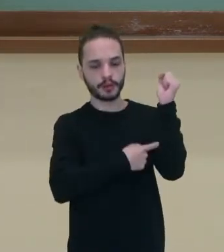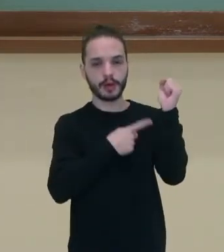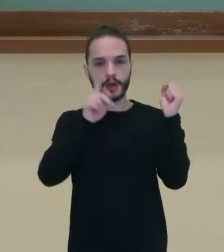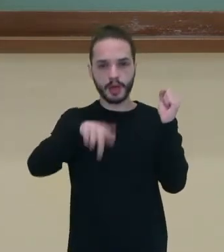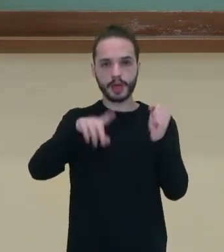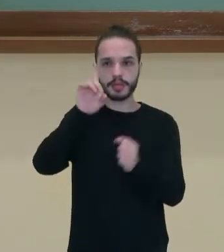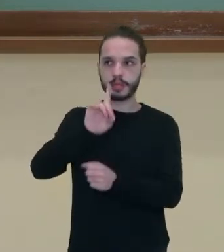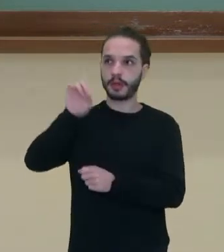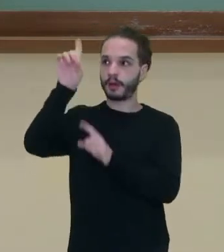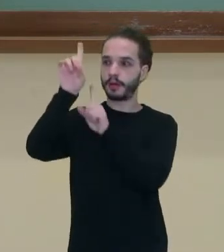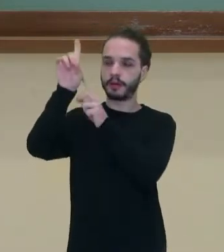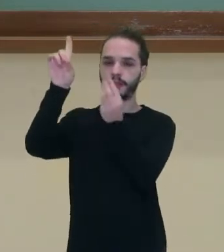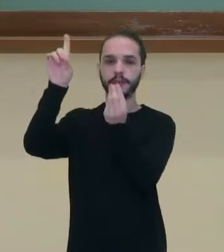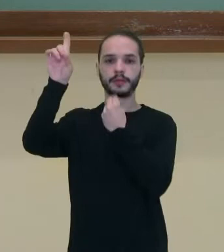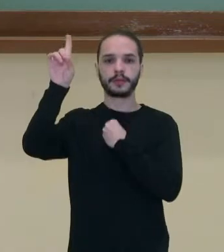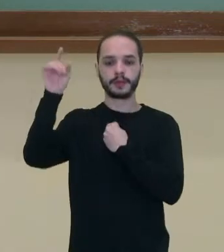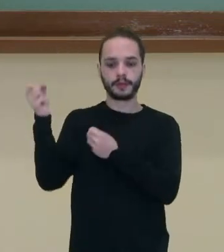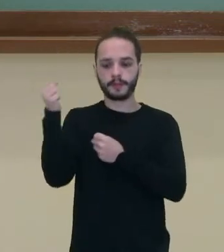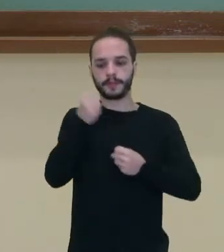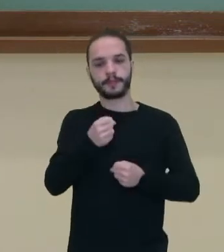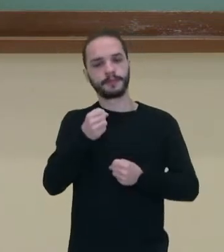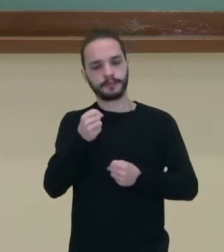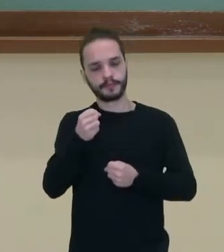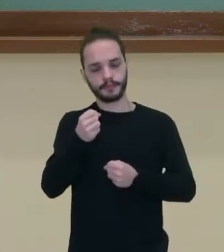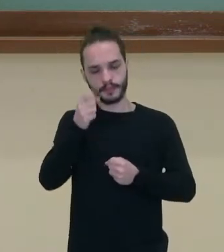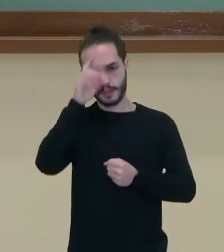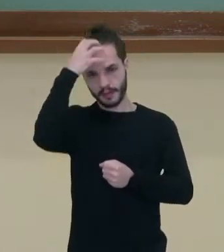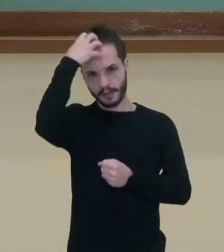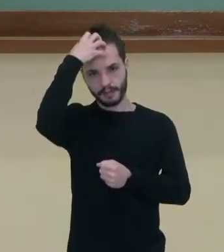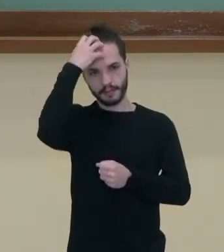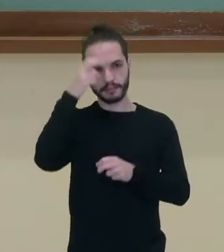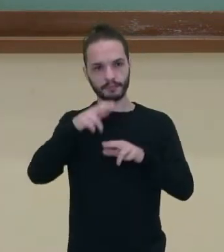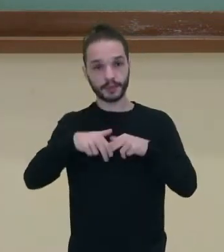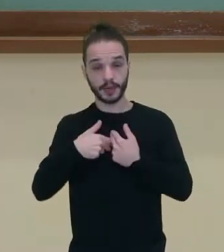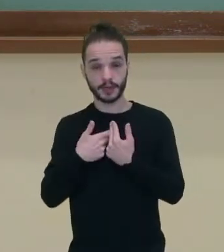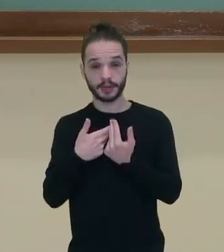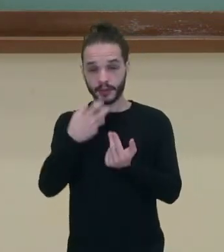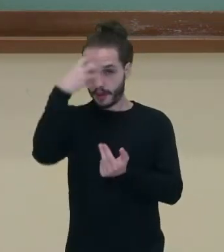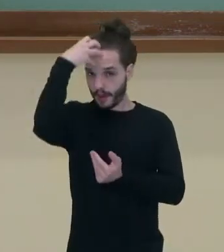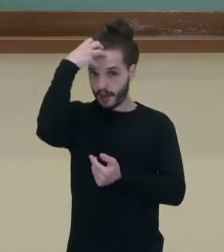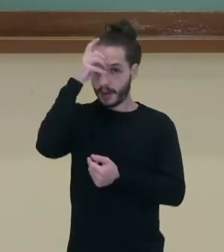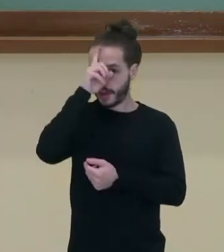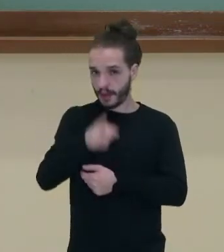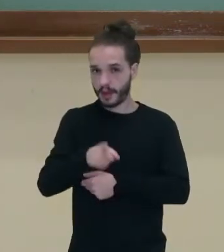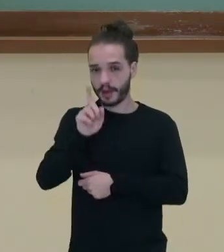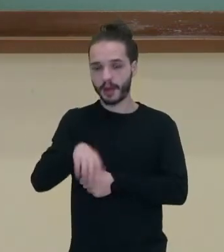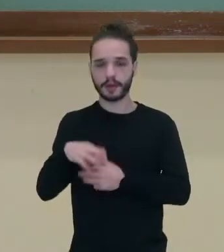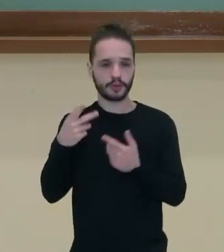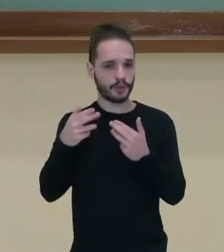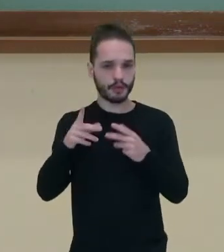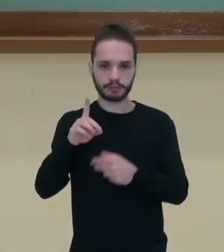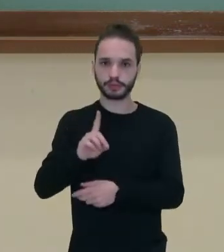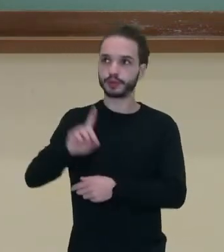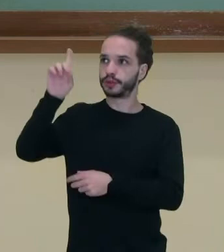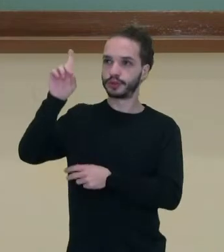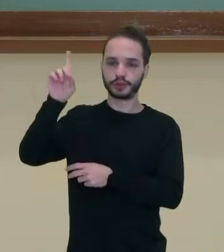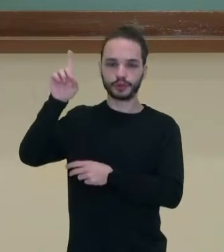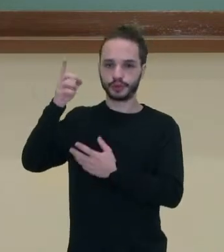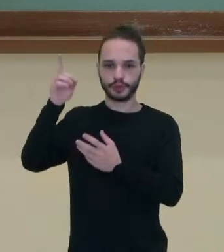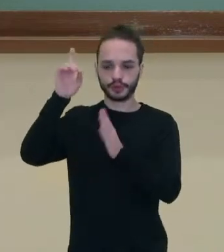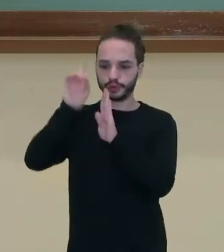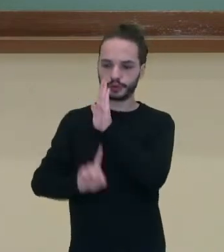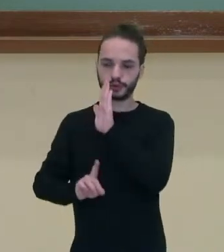por Deus, já que toda a autoridade vem de Deus, Então, o absolutismo, ele é visto como um direito divino. Deus quis